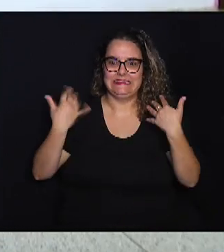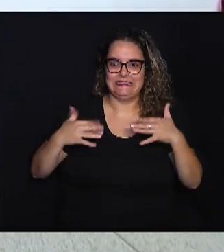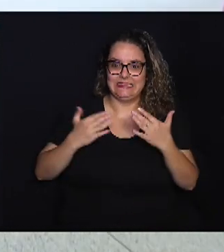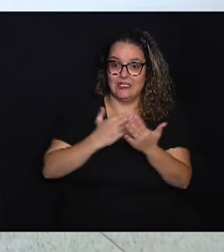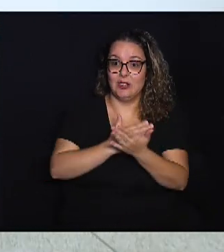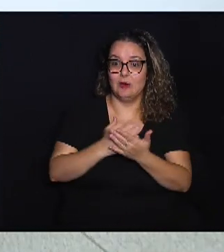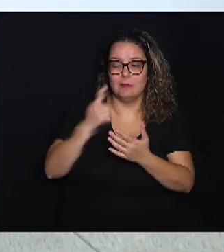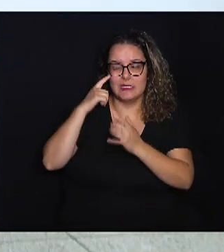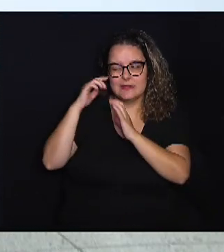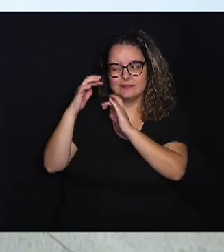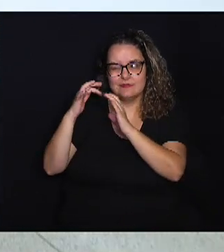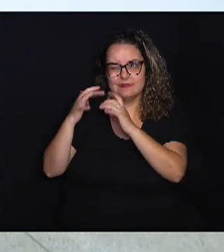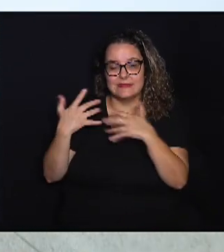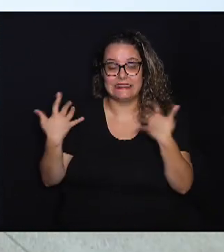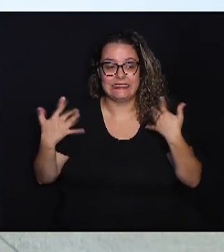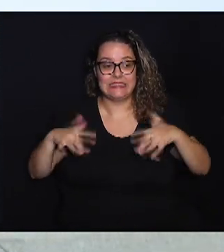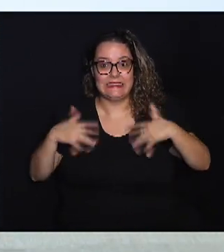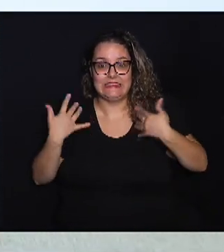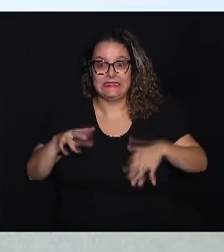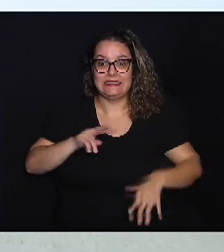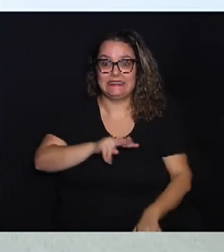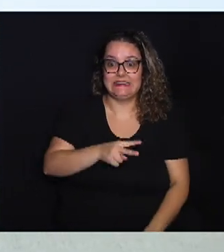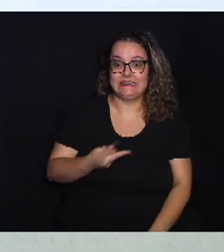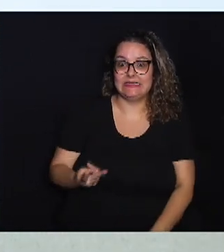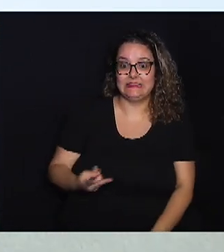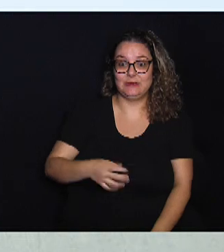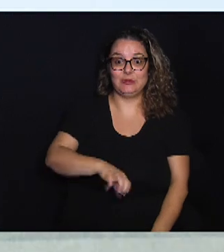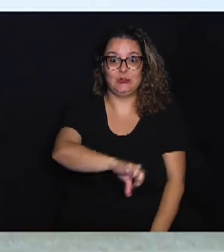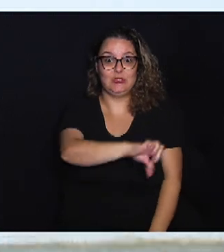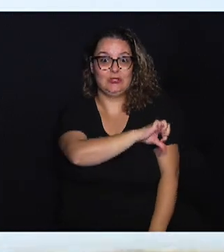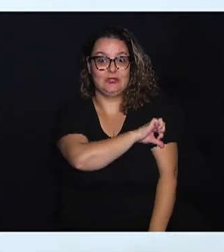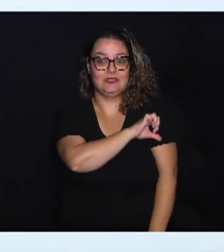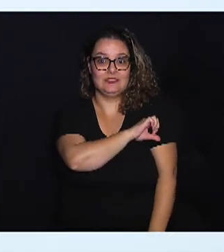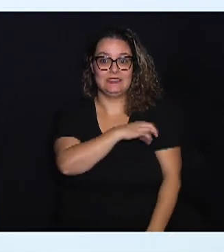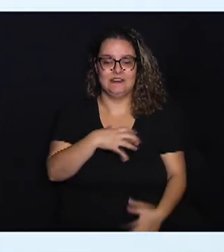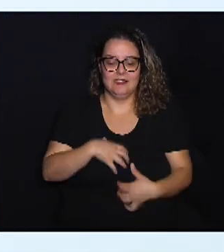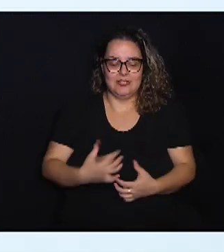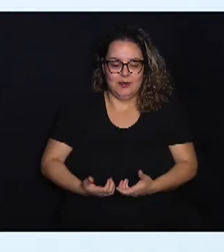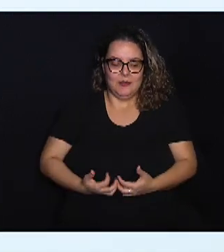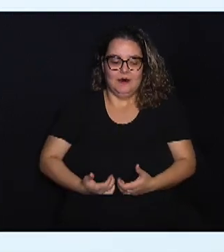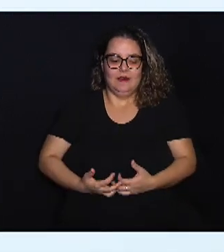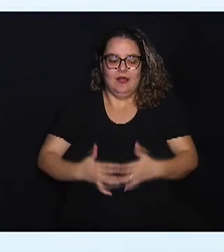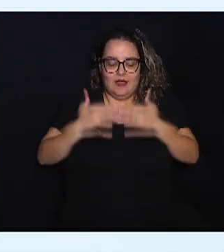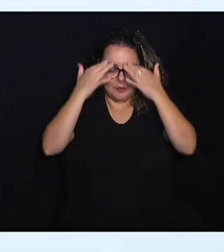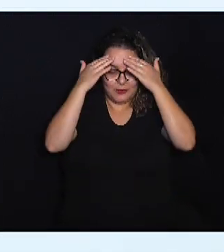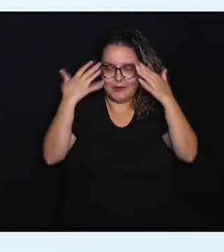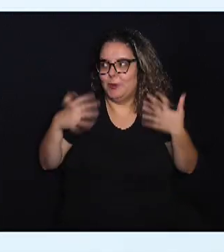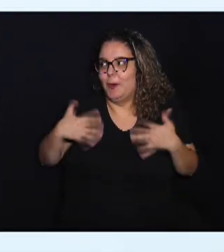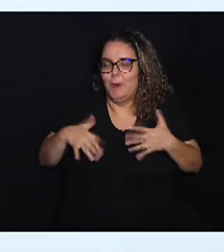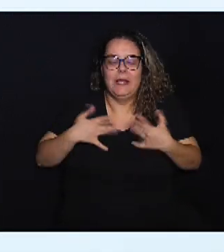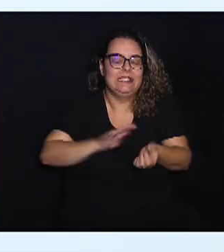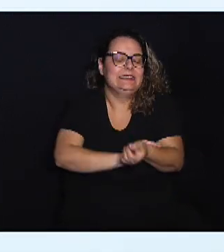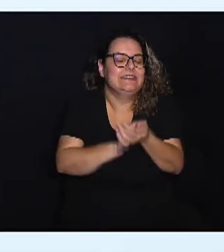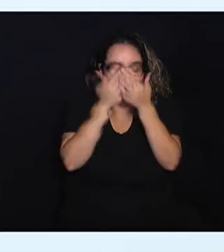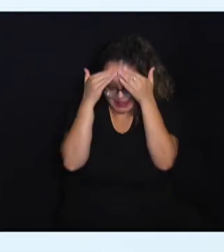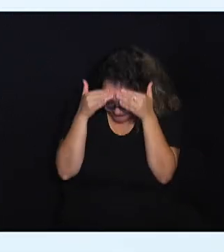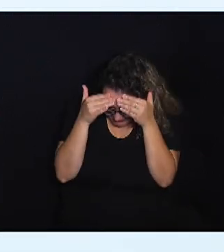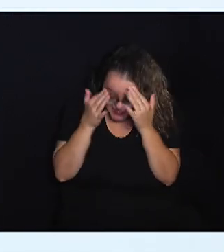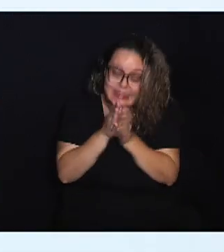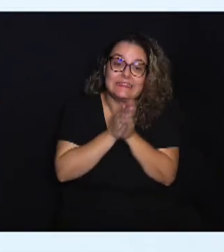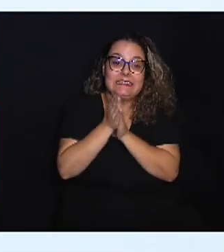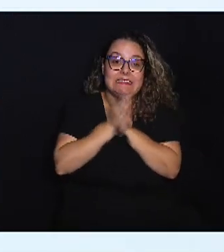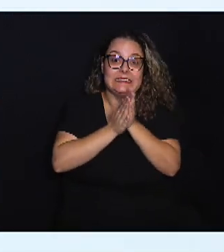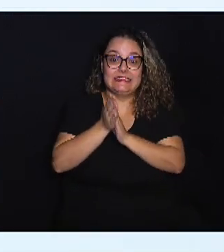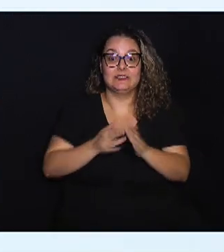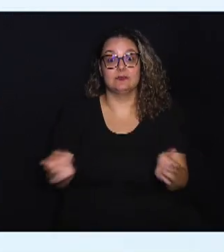a pensar e vislumbrar essa transição do 9º ano para o ensino médio, já sente um friozinho na barriga. Quase sempre isso vem acompanhado,